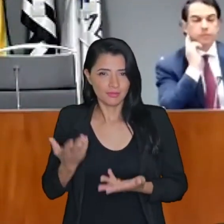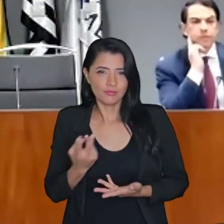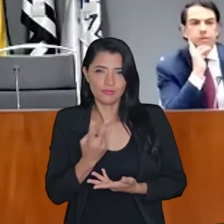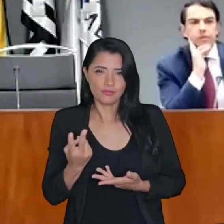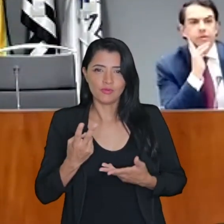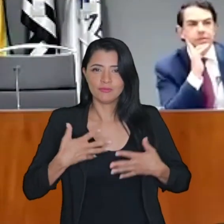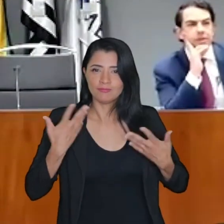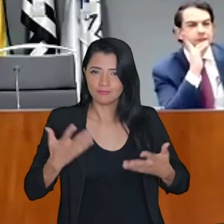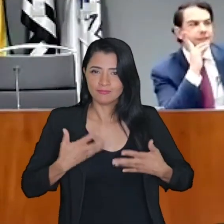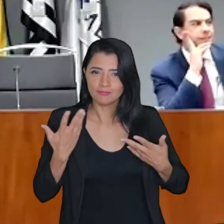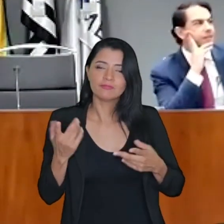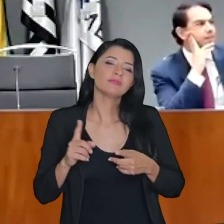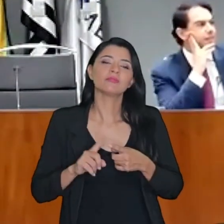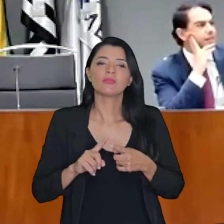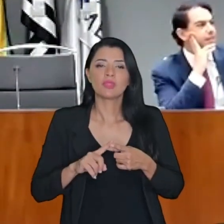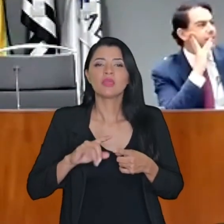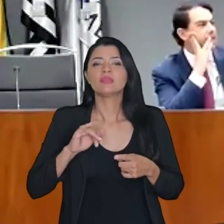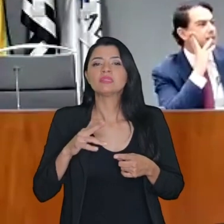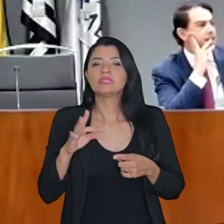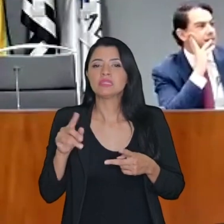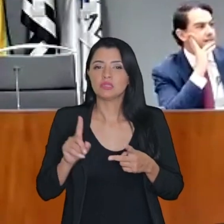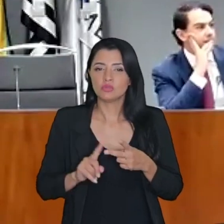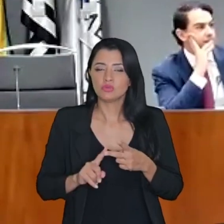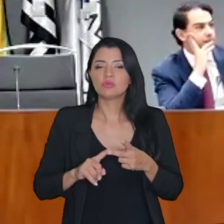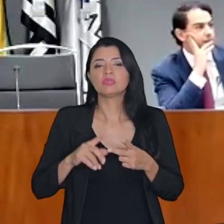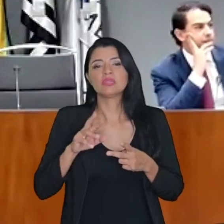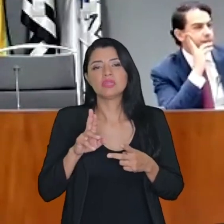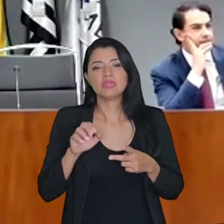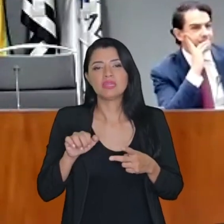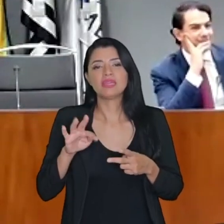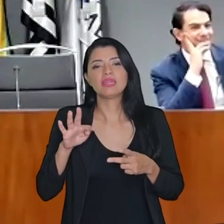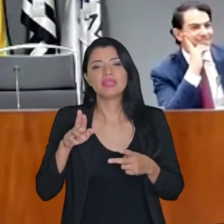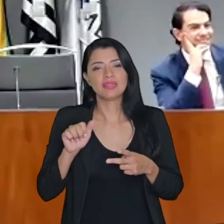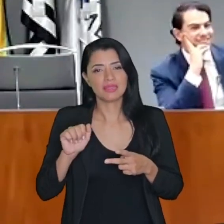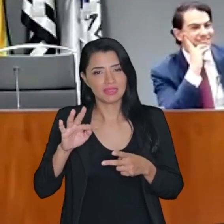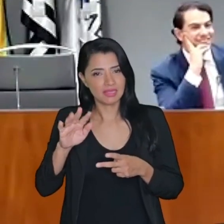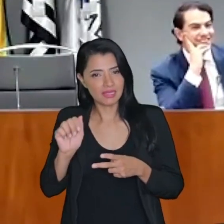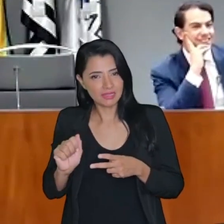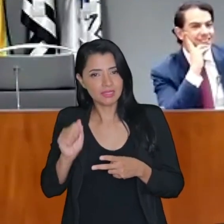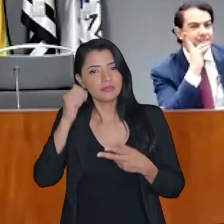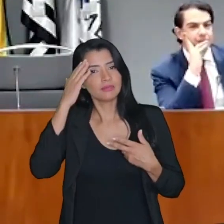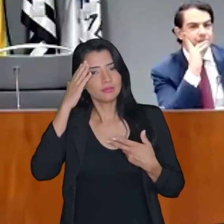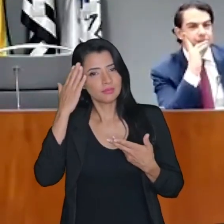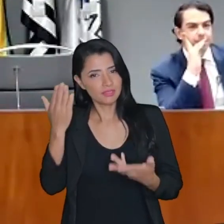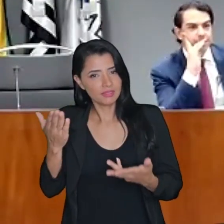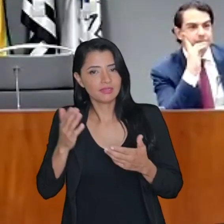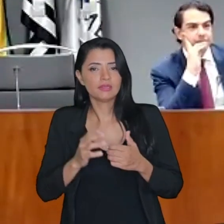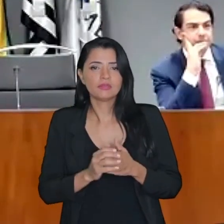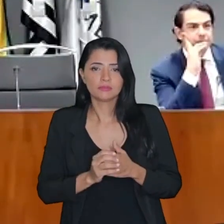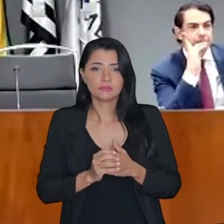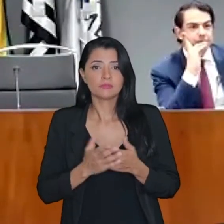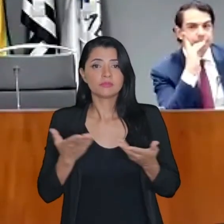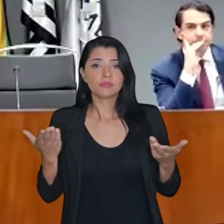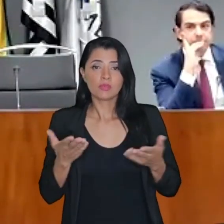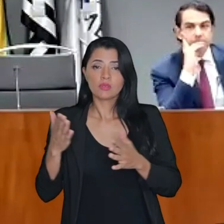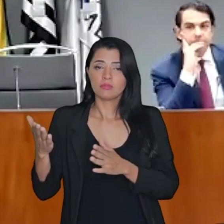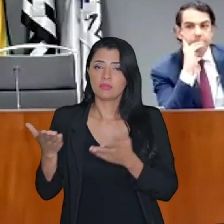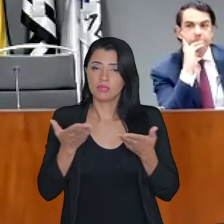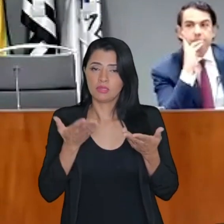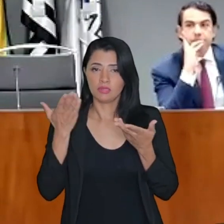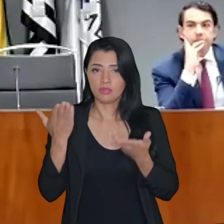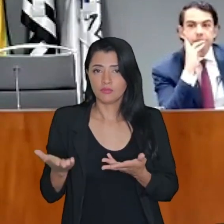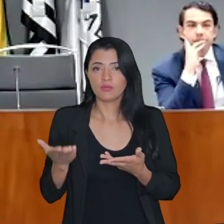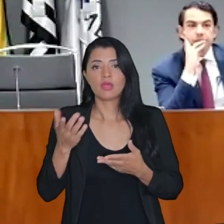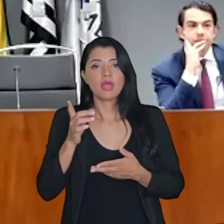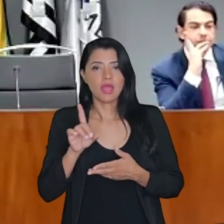Fausto de Santos e a doutora Renata Lotufo. Muito obrigada pela presença de vocês. Eu passo agora, por favor, a palavra